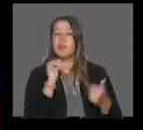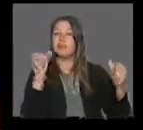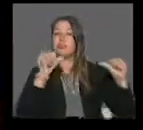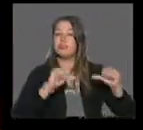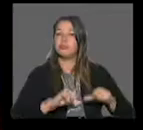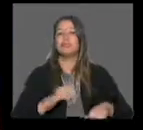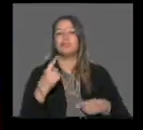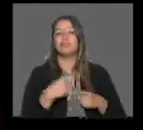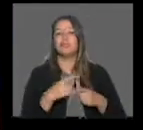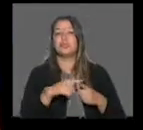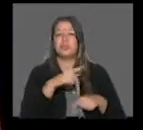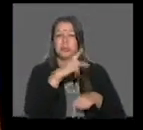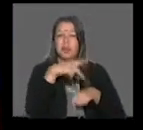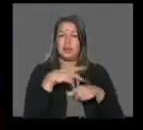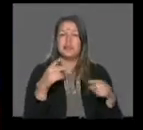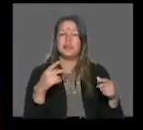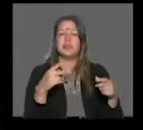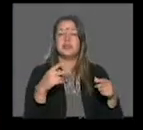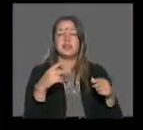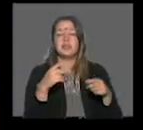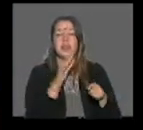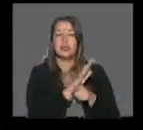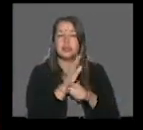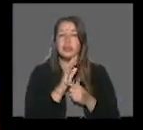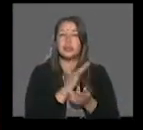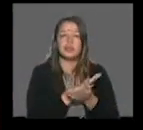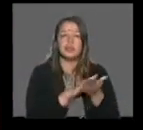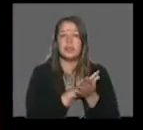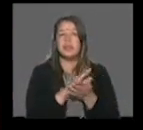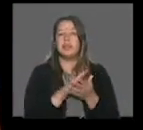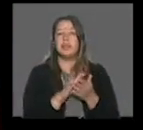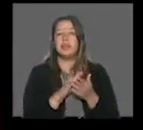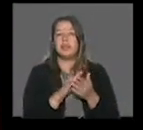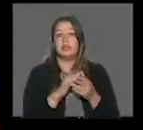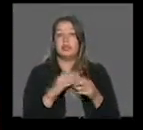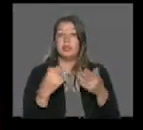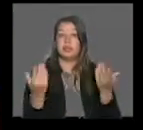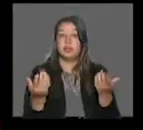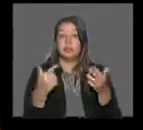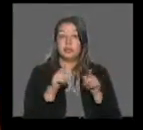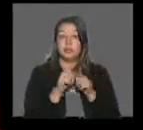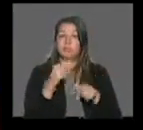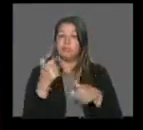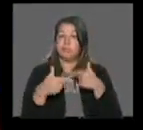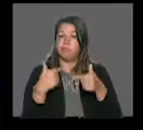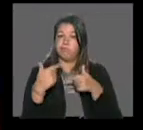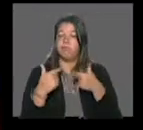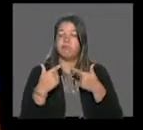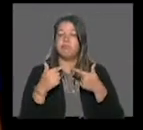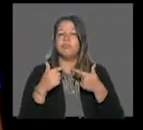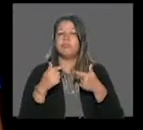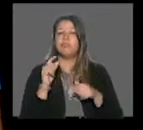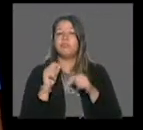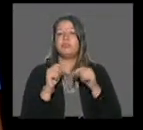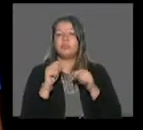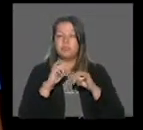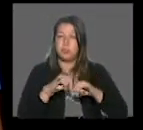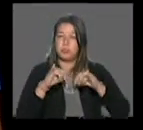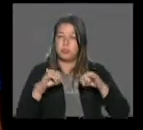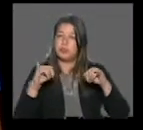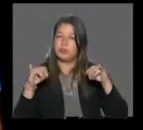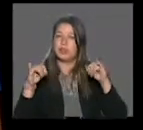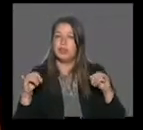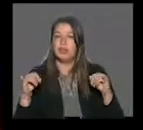muito mais explícitos por ser um país com dimensões menores, você está muito mais presente na capital do poder e trabalhando